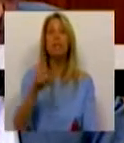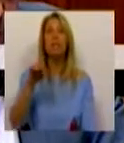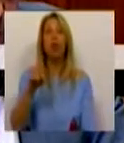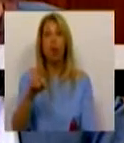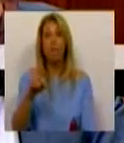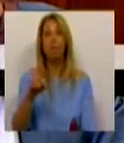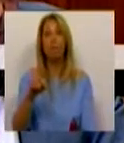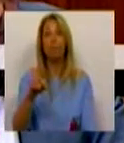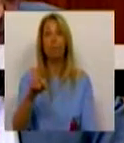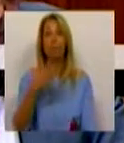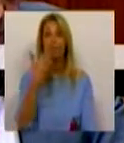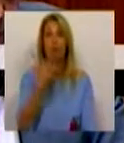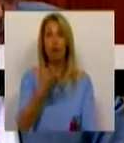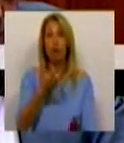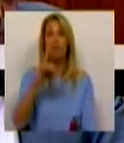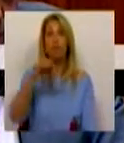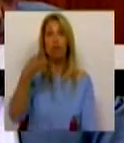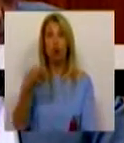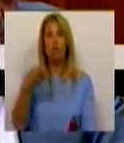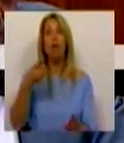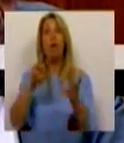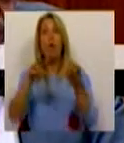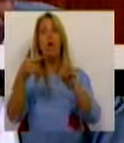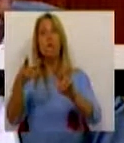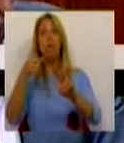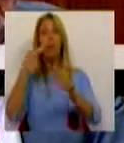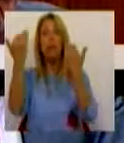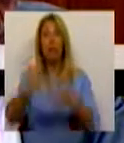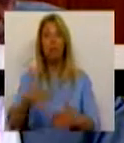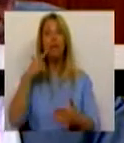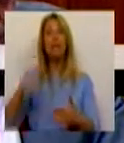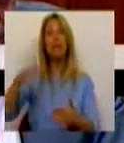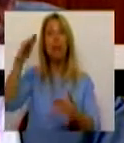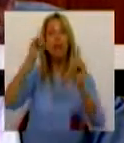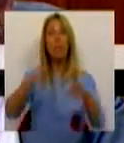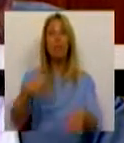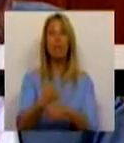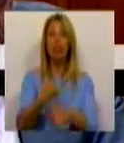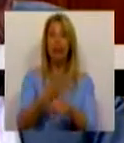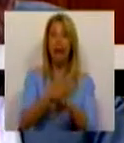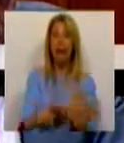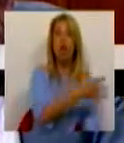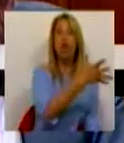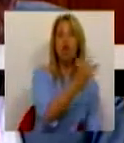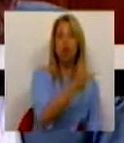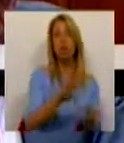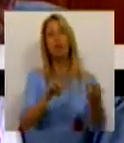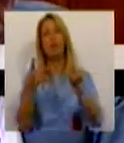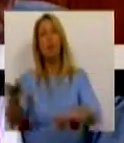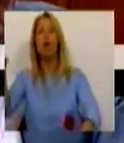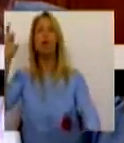1969 se foi atualizado o limite de idade para começar a trabalhar dos 12 para os 14 anos e que já era aqui deputado quando